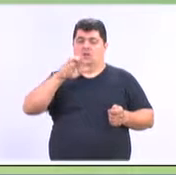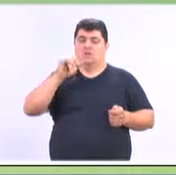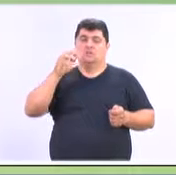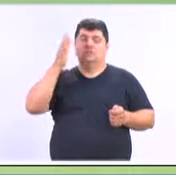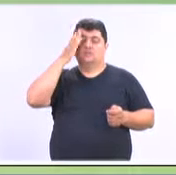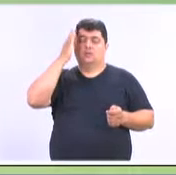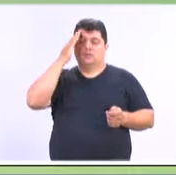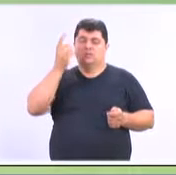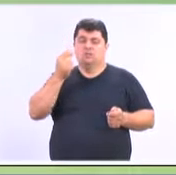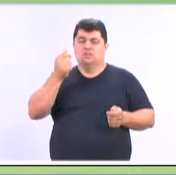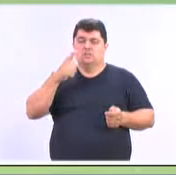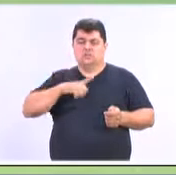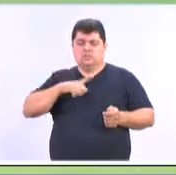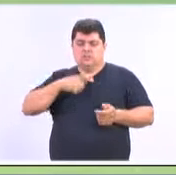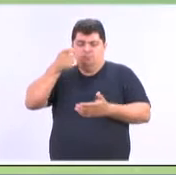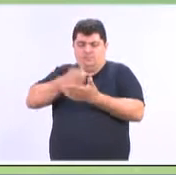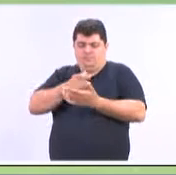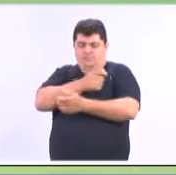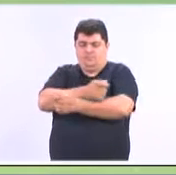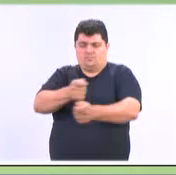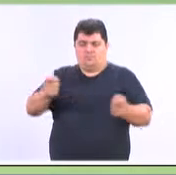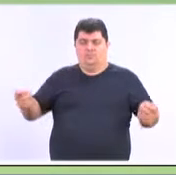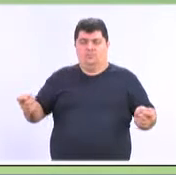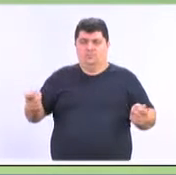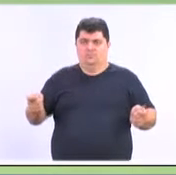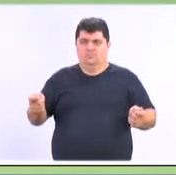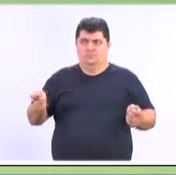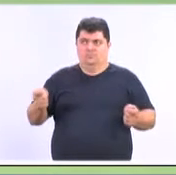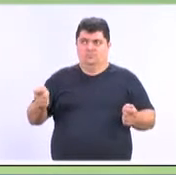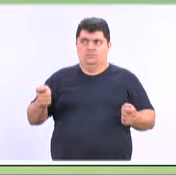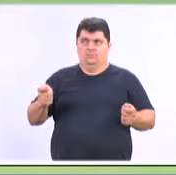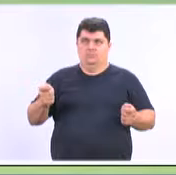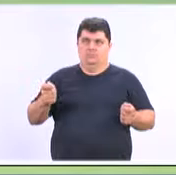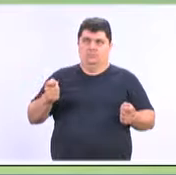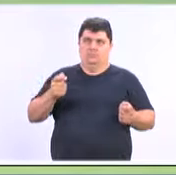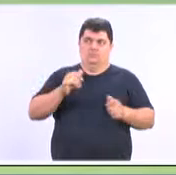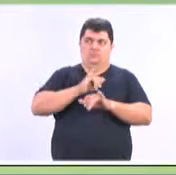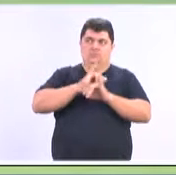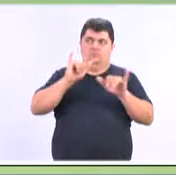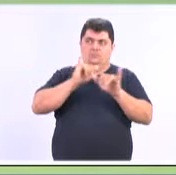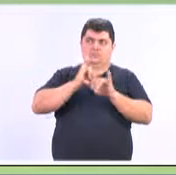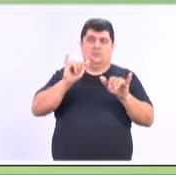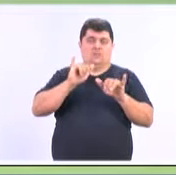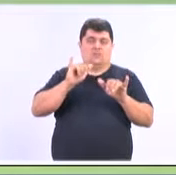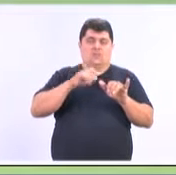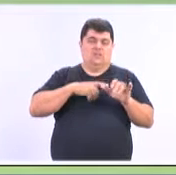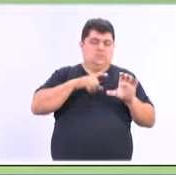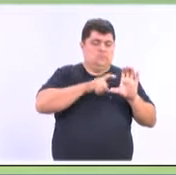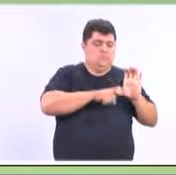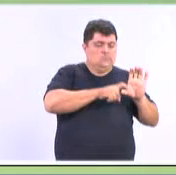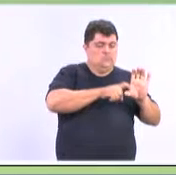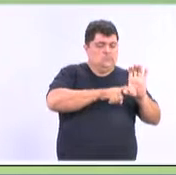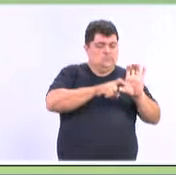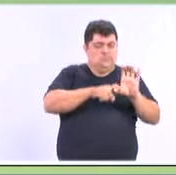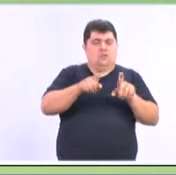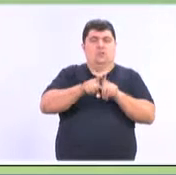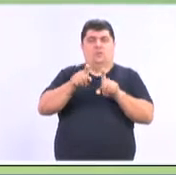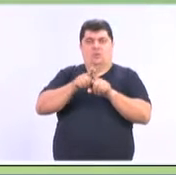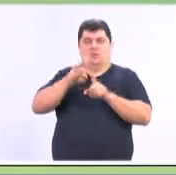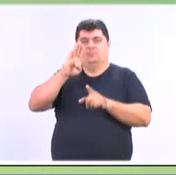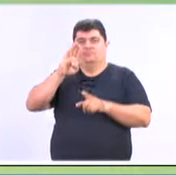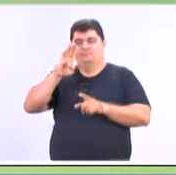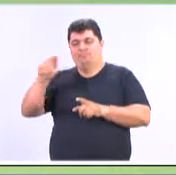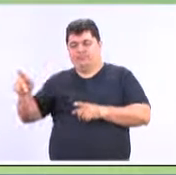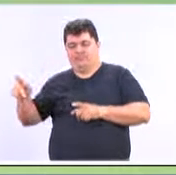No balanço patrimonial. Informações de endividamento, vocês vão encontrar também no balanço